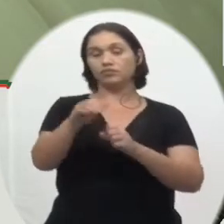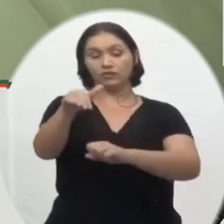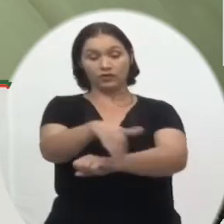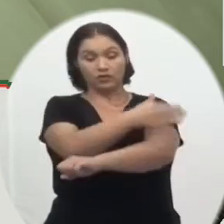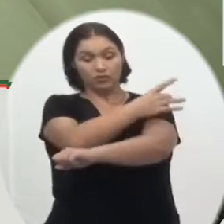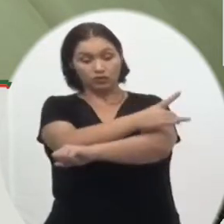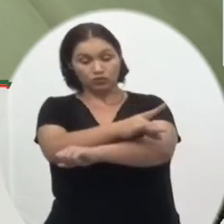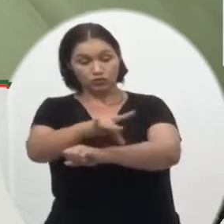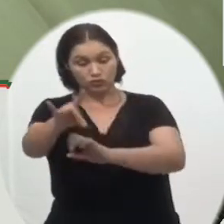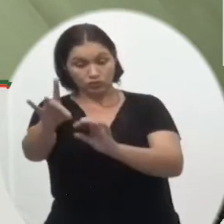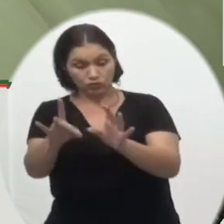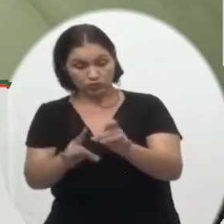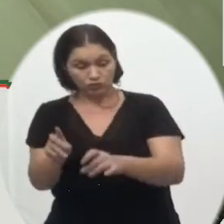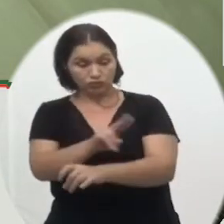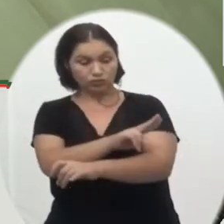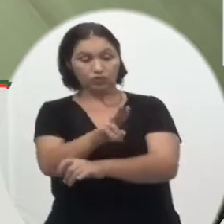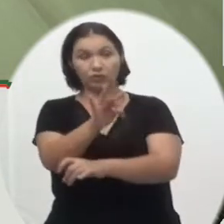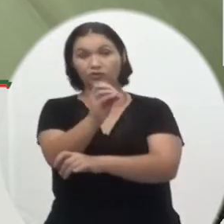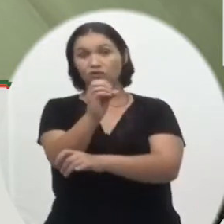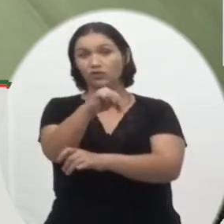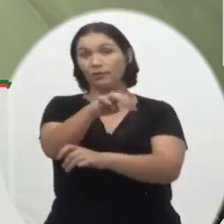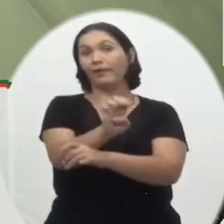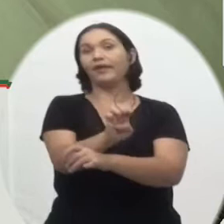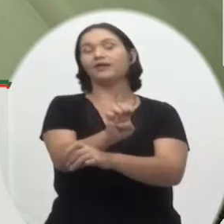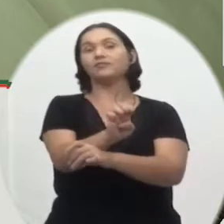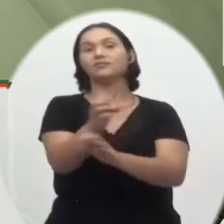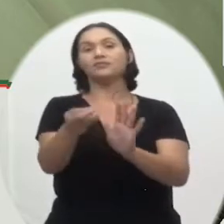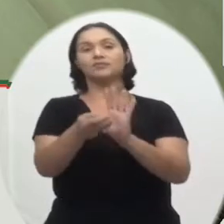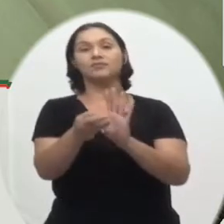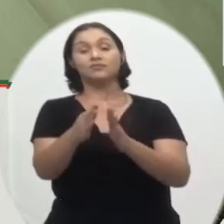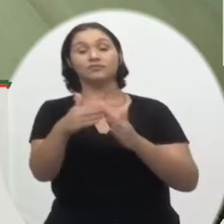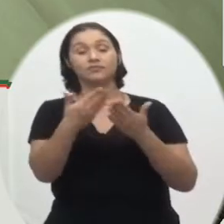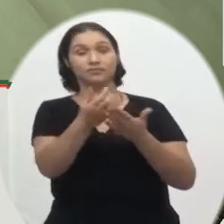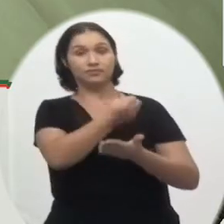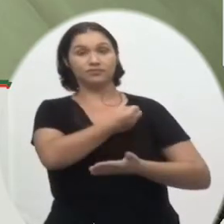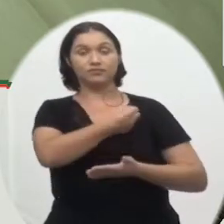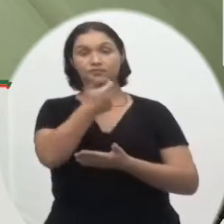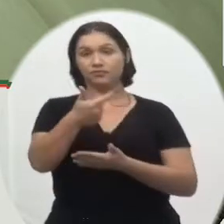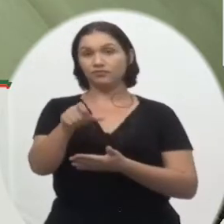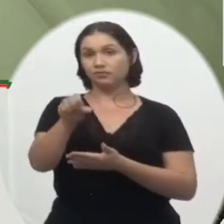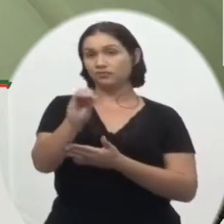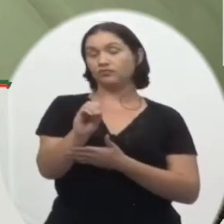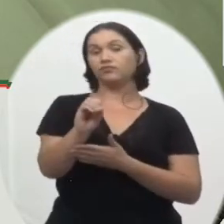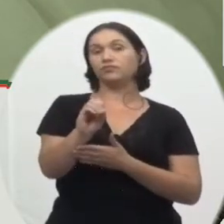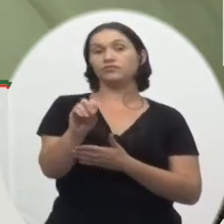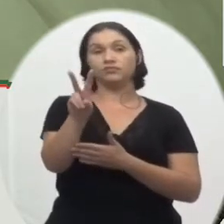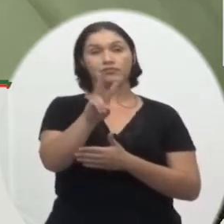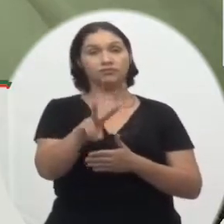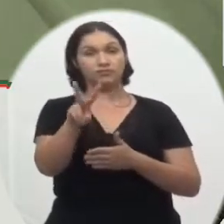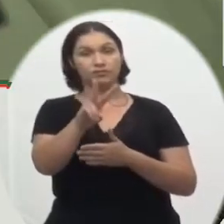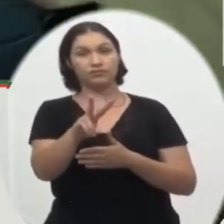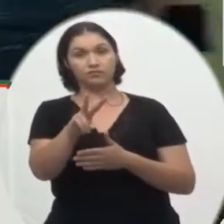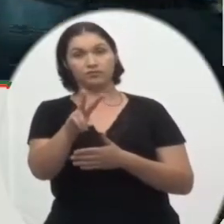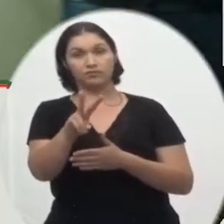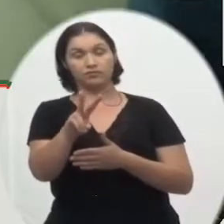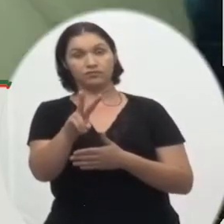em toda a extensão da rua Ari Tomé da Luz, distrito do Rio Maina. Requerimento número 290/2019, de autoria do